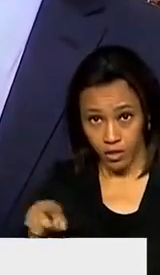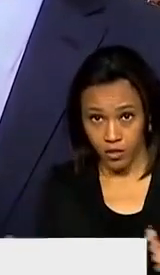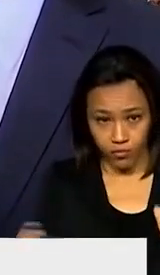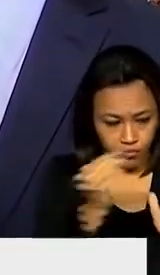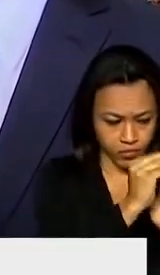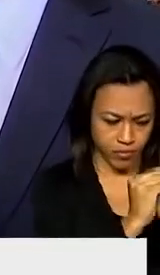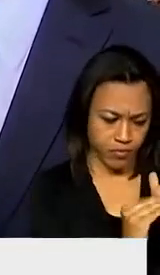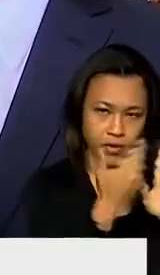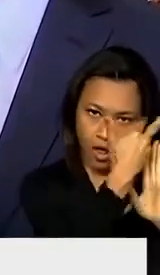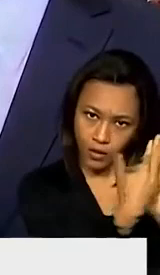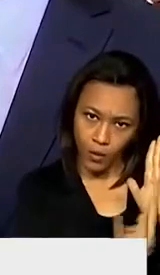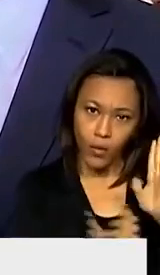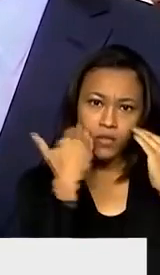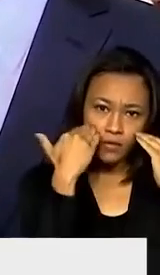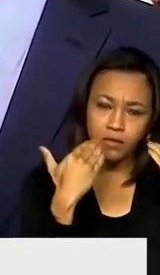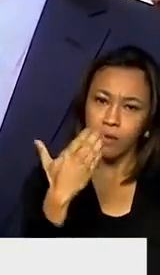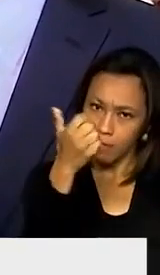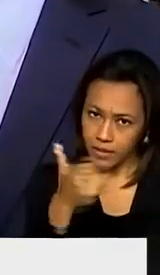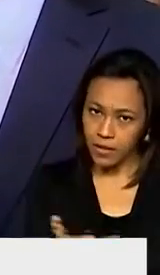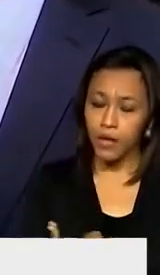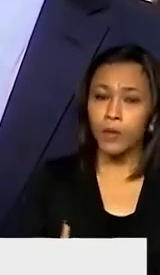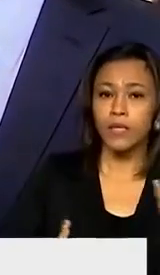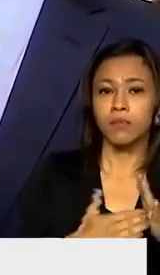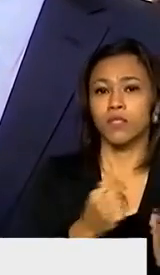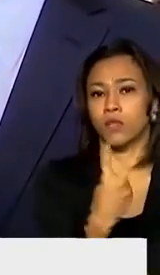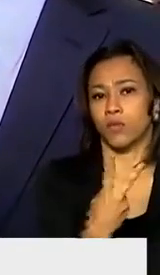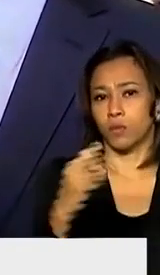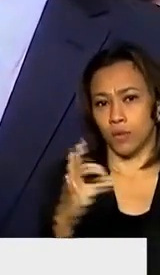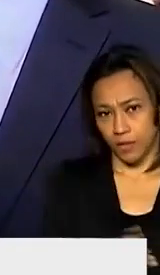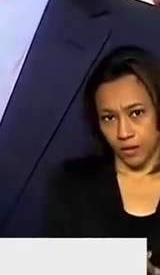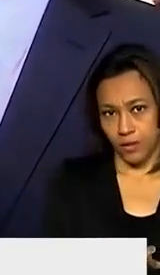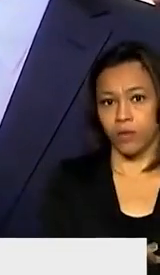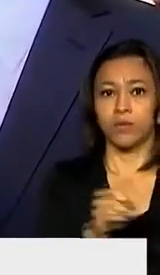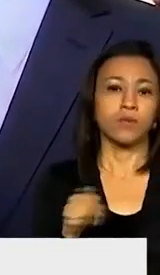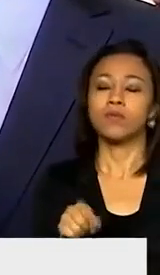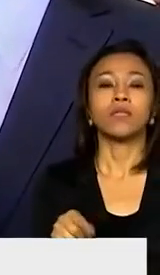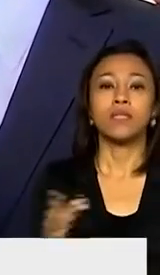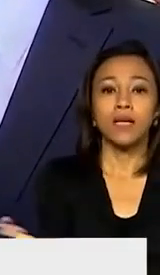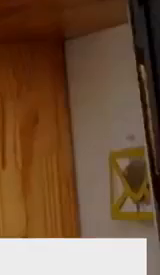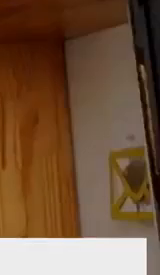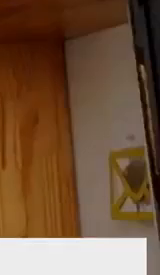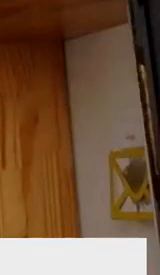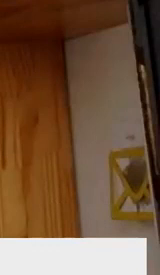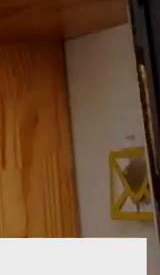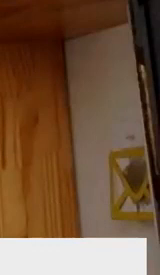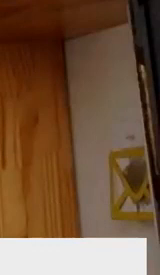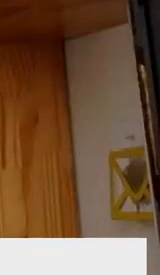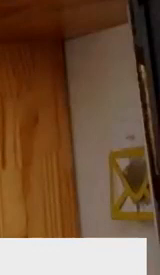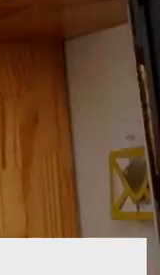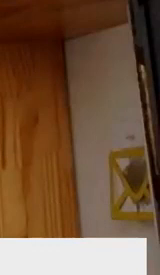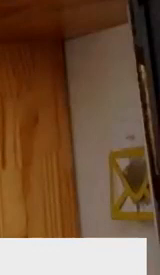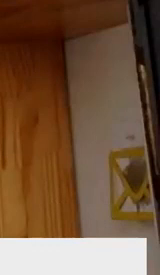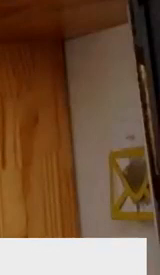Márcio Bittar apresente nesta terça-feira o retorno dos mínimos para saúde e educação em nova proposta.